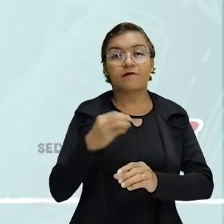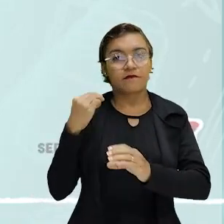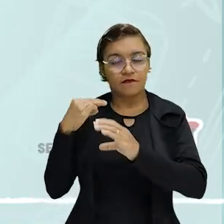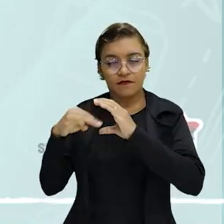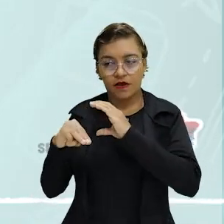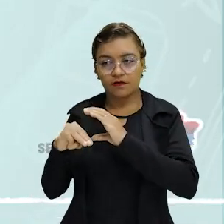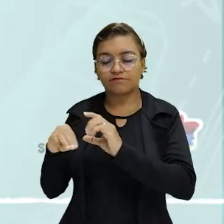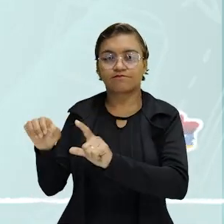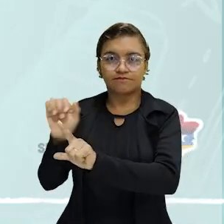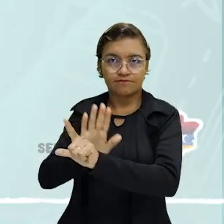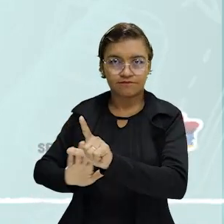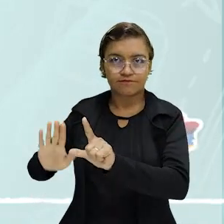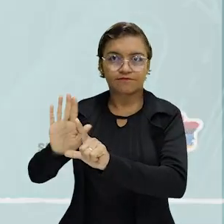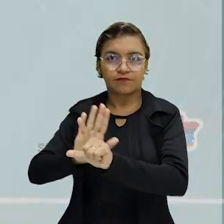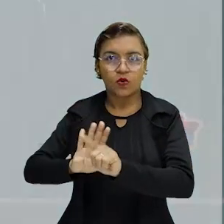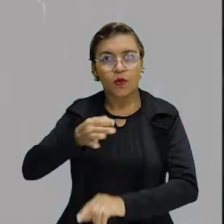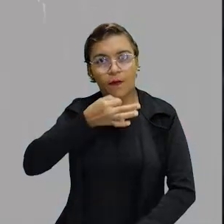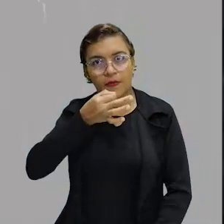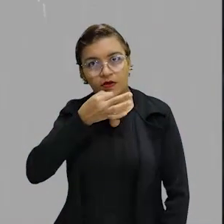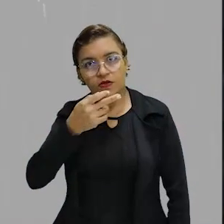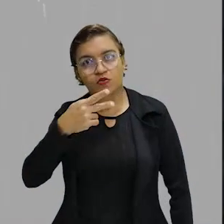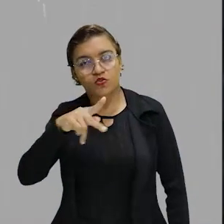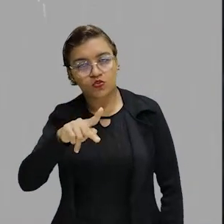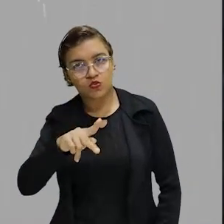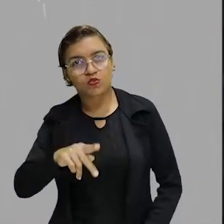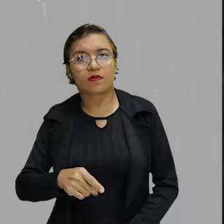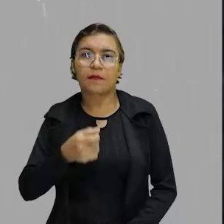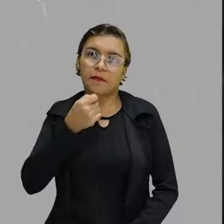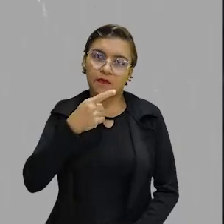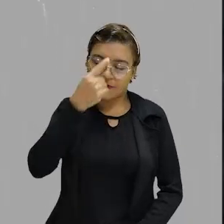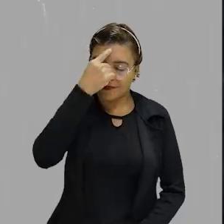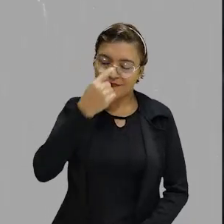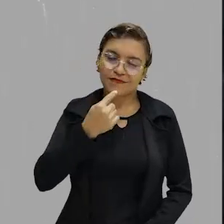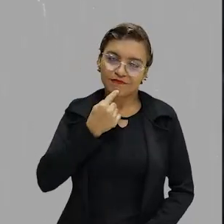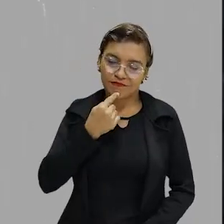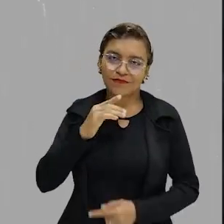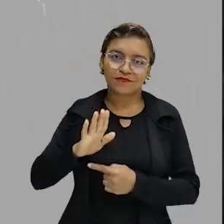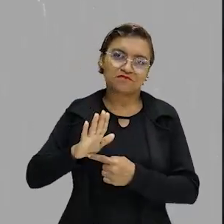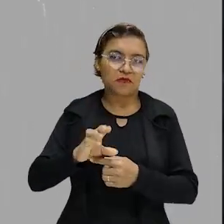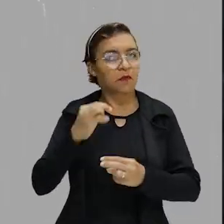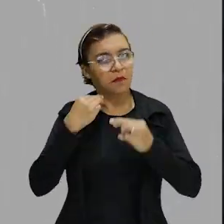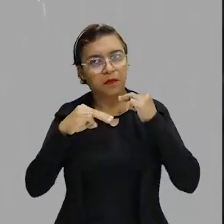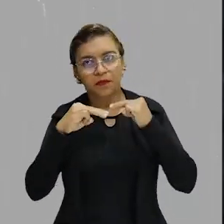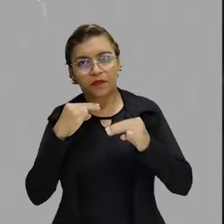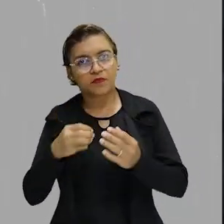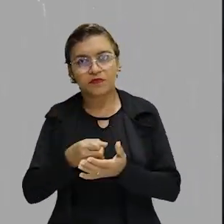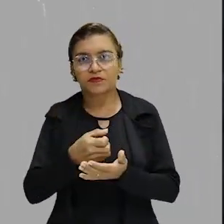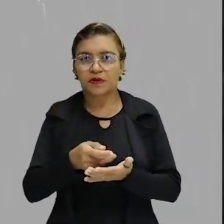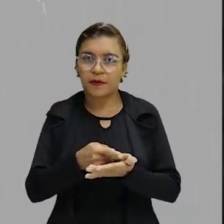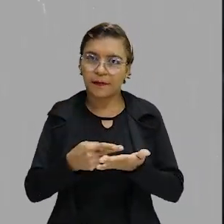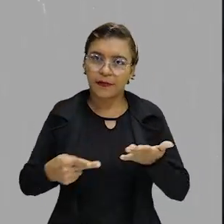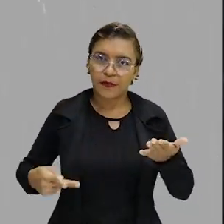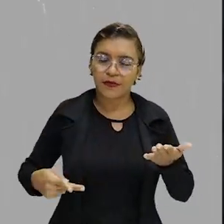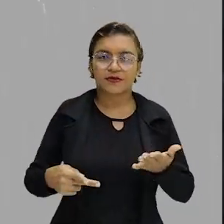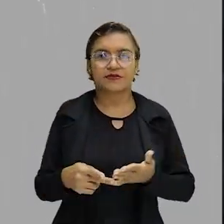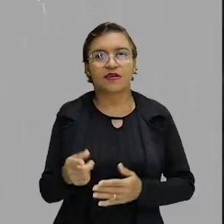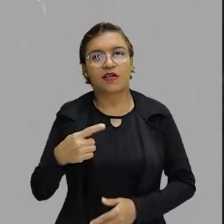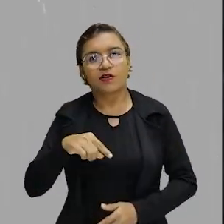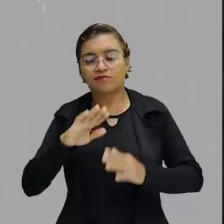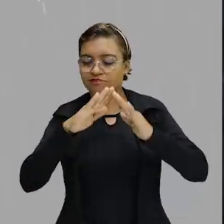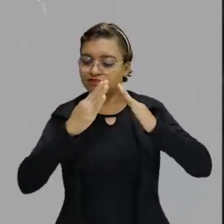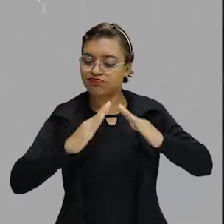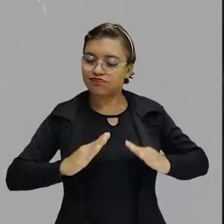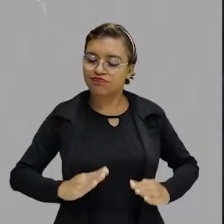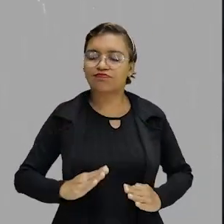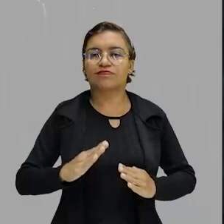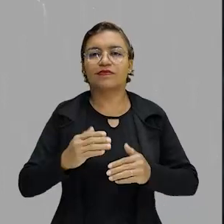Gonçalves Dias, manda sua sugestão, manda o seu meme, sua figurinha, pode ser uma música, uma poesia, para a gente analisar de